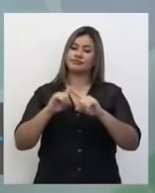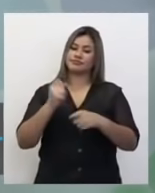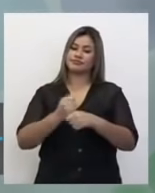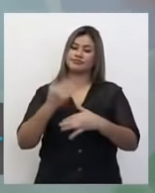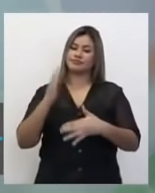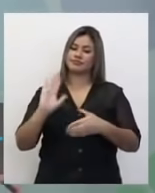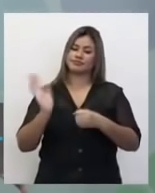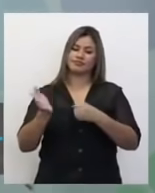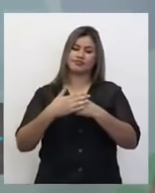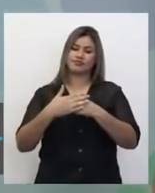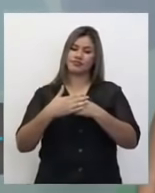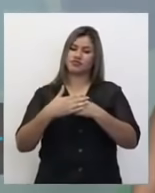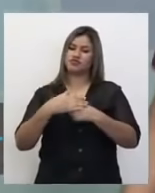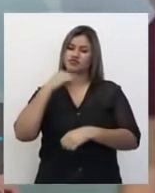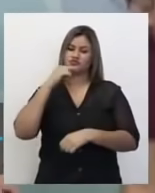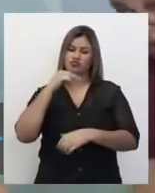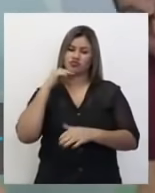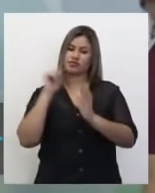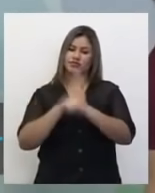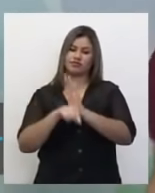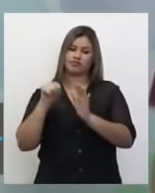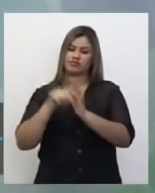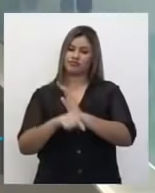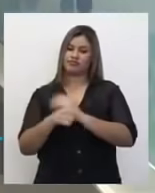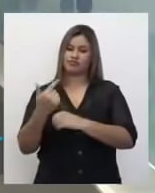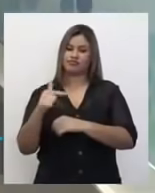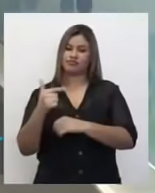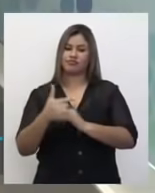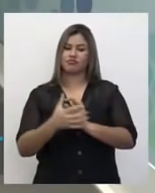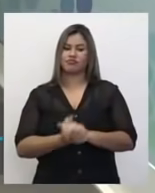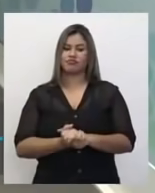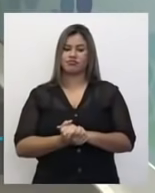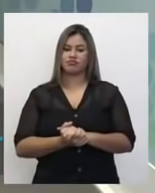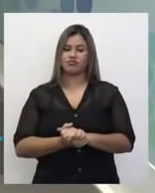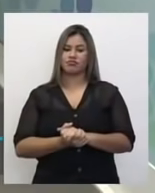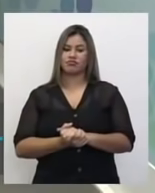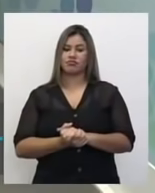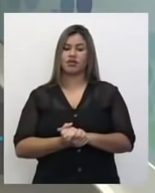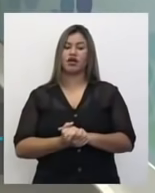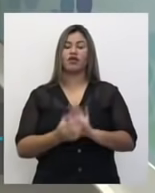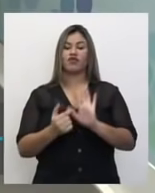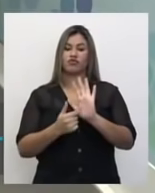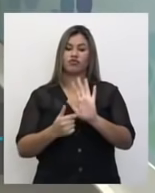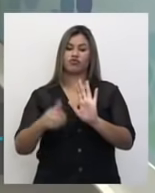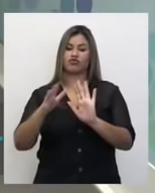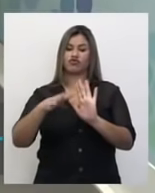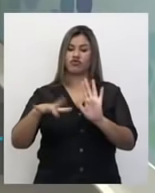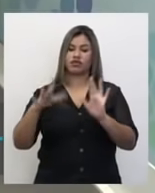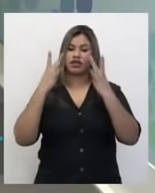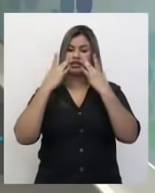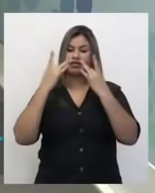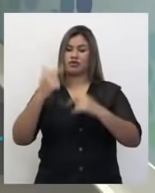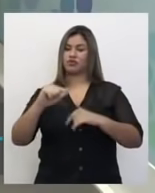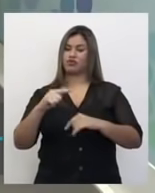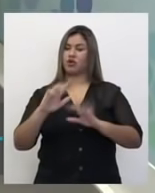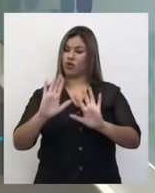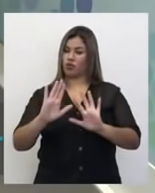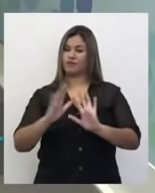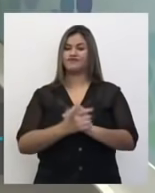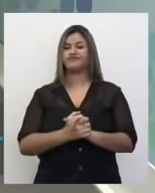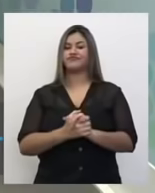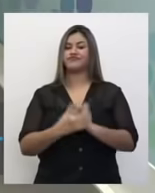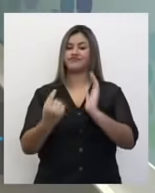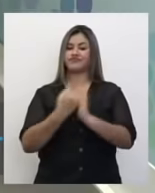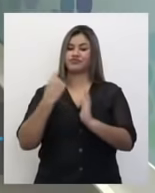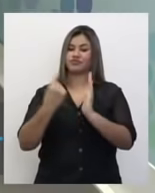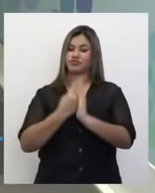chat a gente não vê as perguntas dúvidas. Ó, eu já vou mostrar como uma parte de vocês é desatenção. Ó, perguntaram no